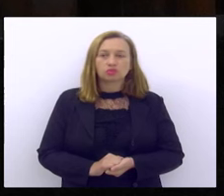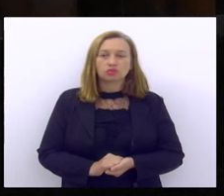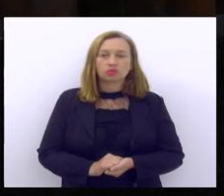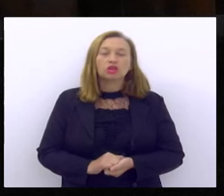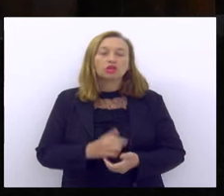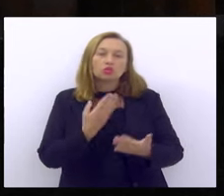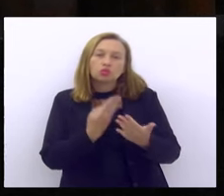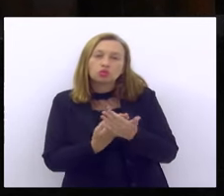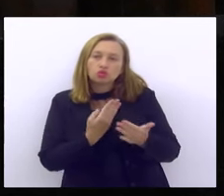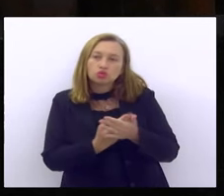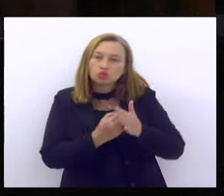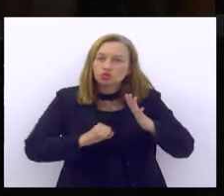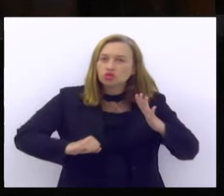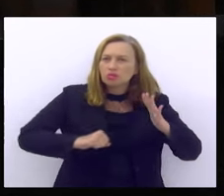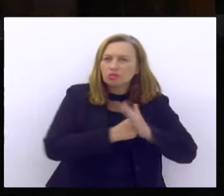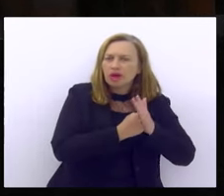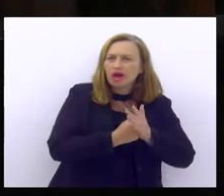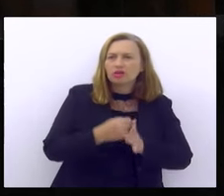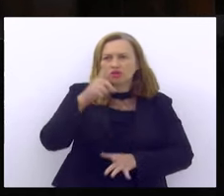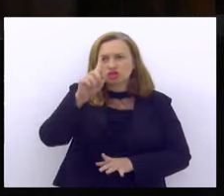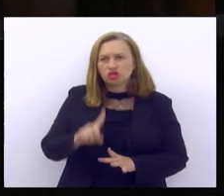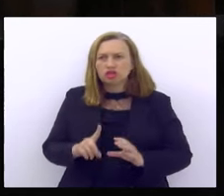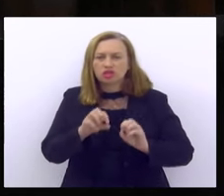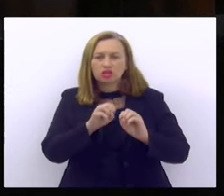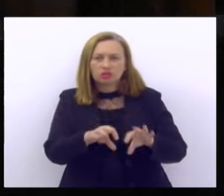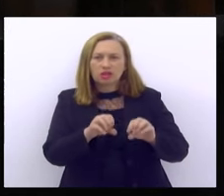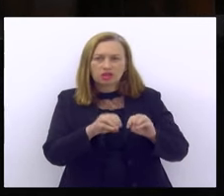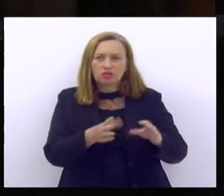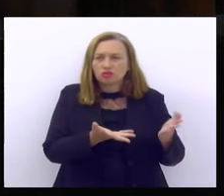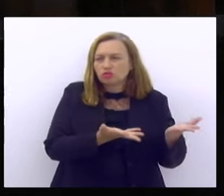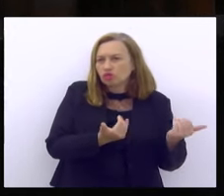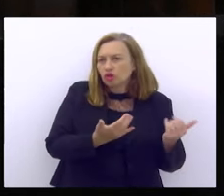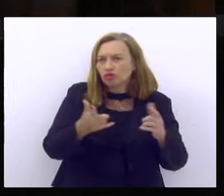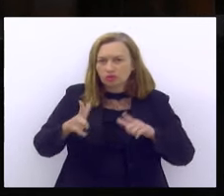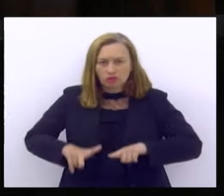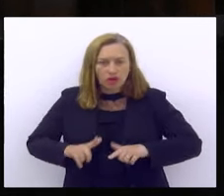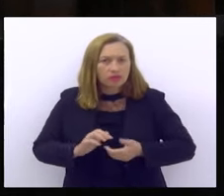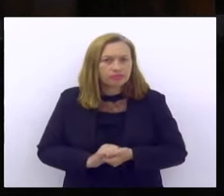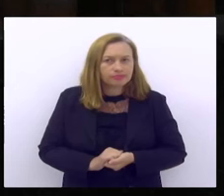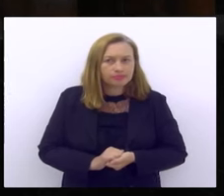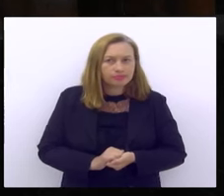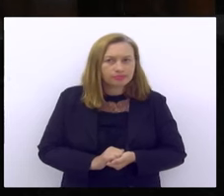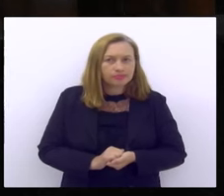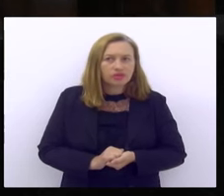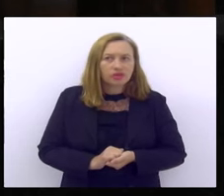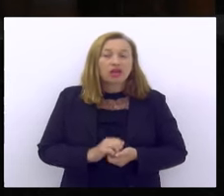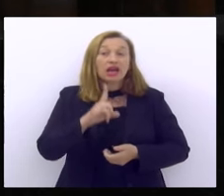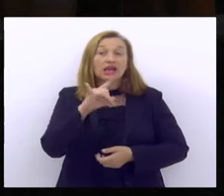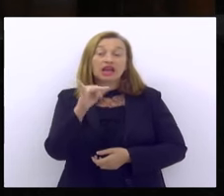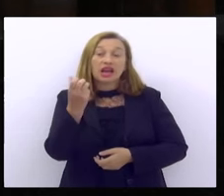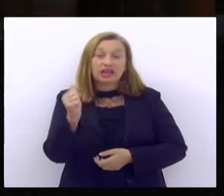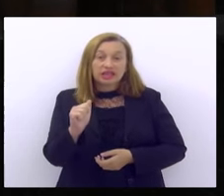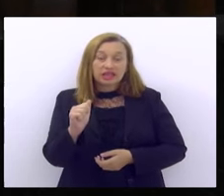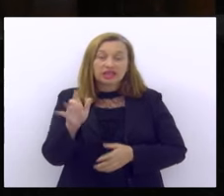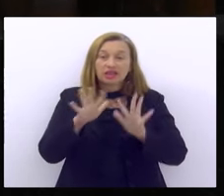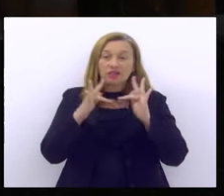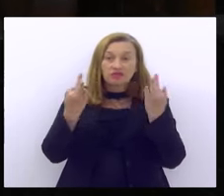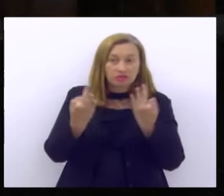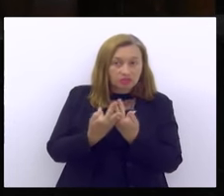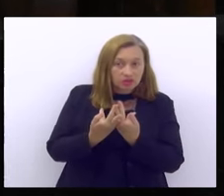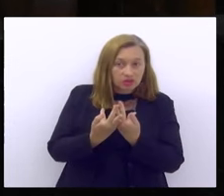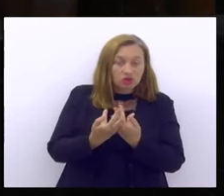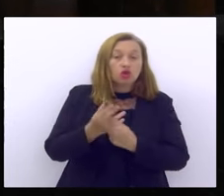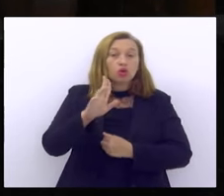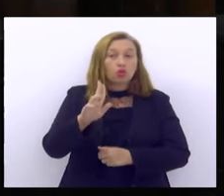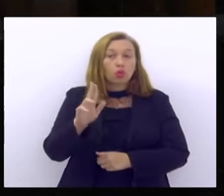de impacto no direito à educação dos jovens desse território? As clínicas da família e